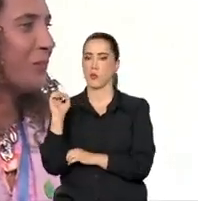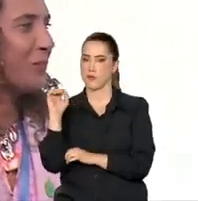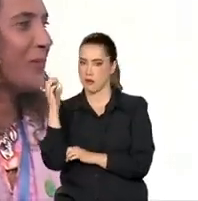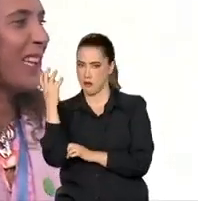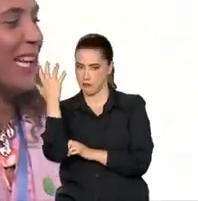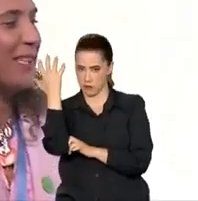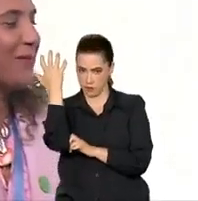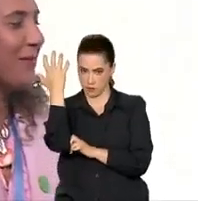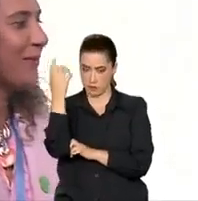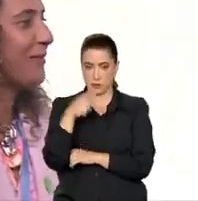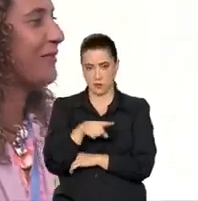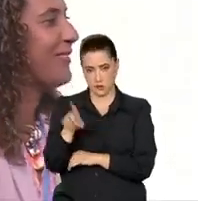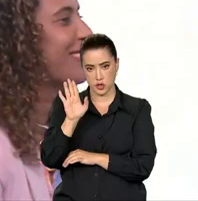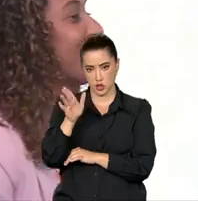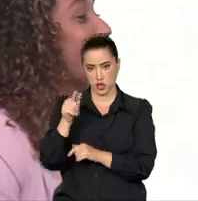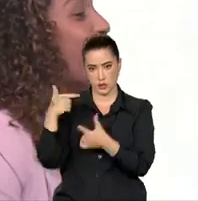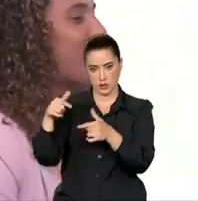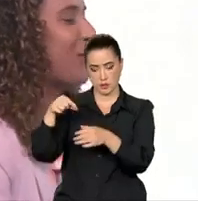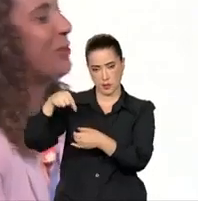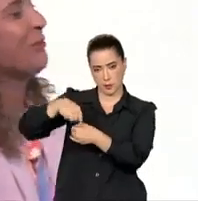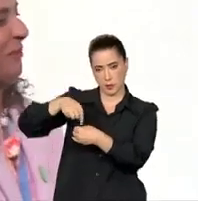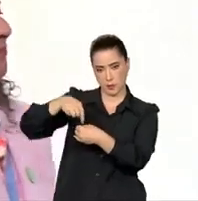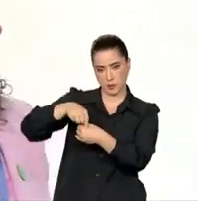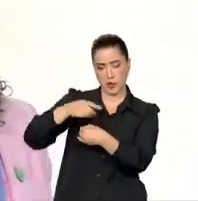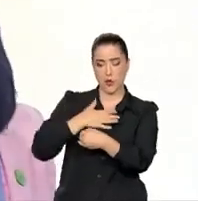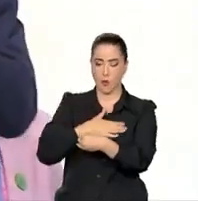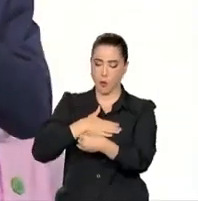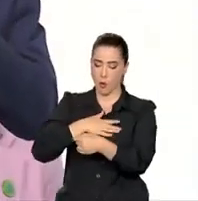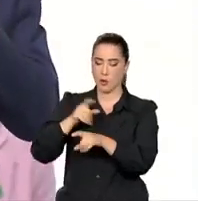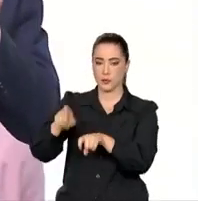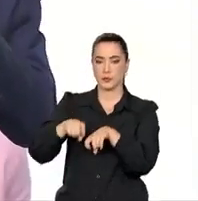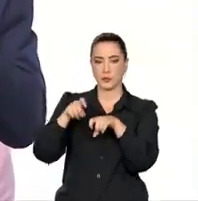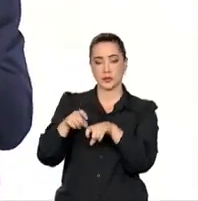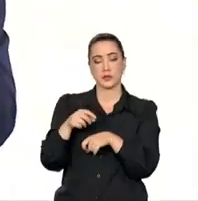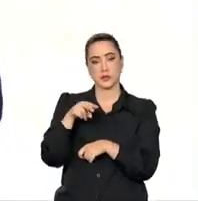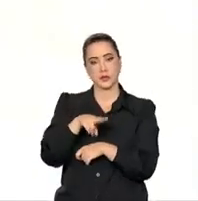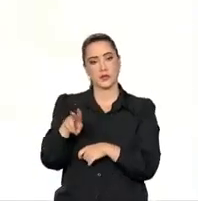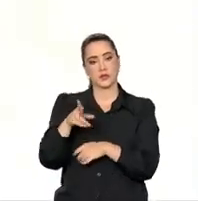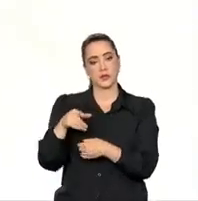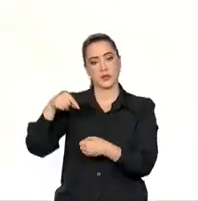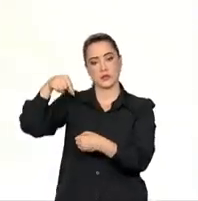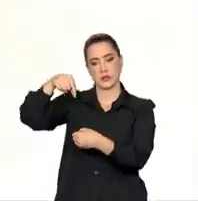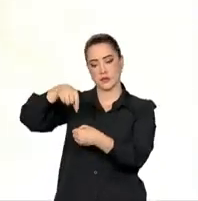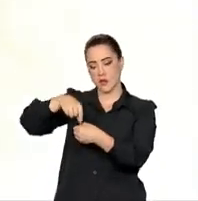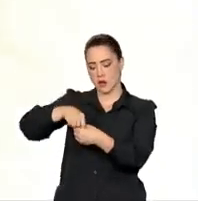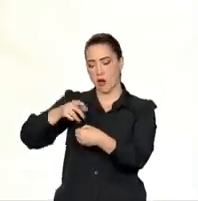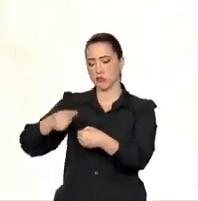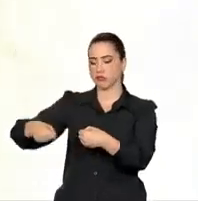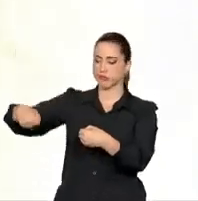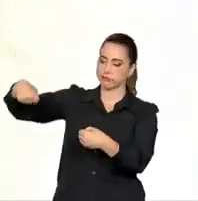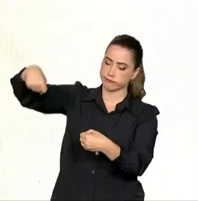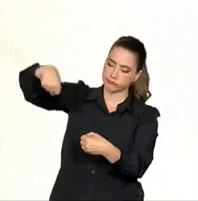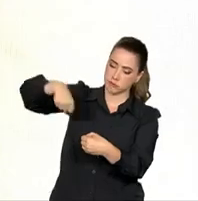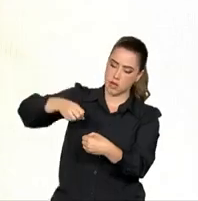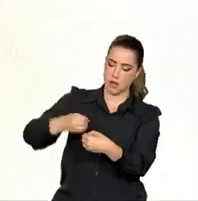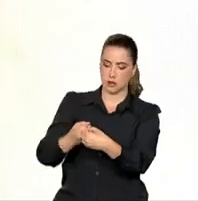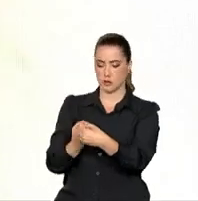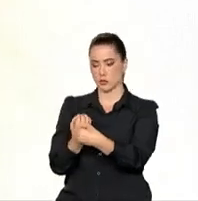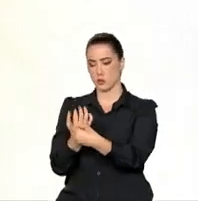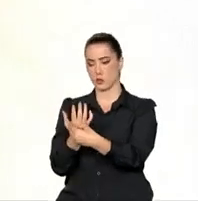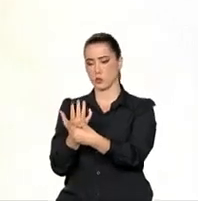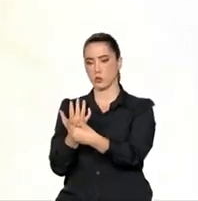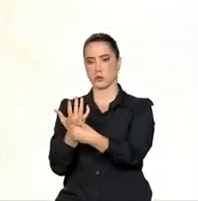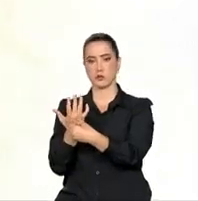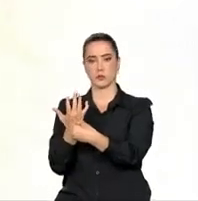quem já trabalhou com plantação, eu gosto muito do campo, quando você coloca ali uma semente, acompanha o germinar, o